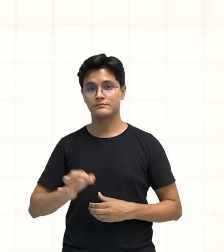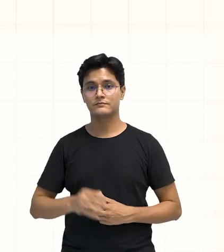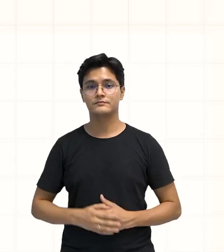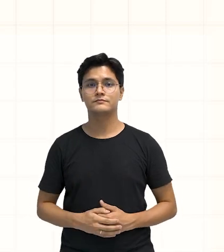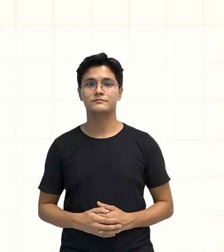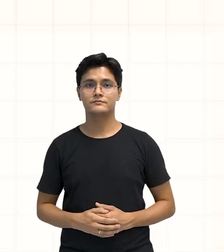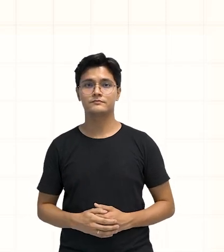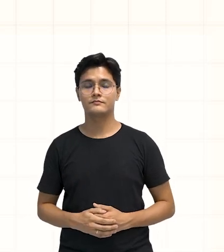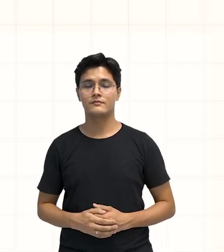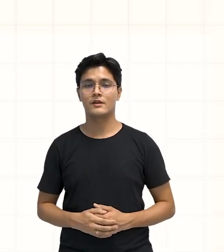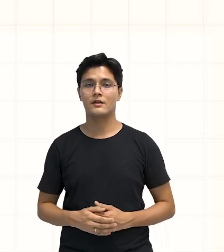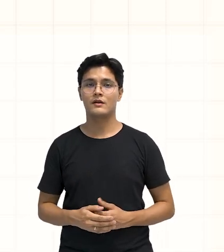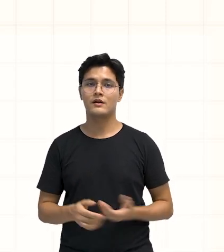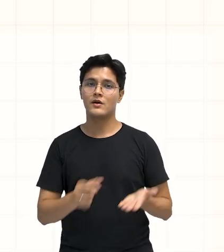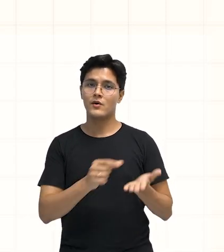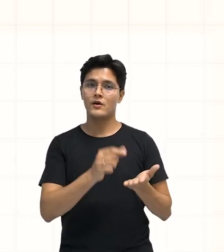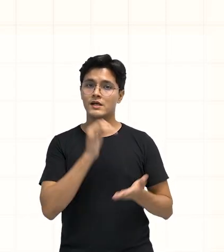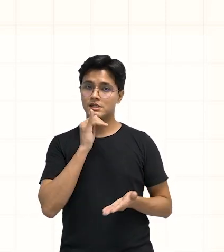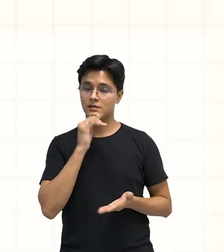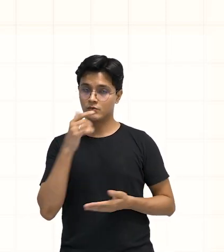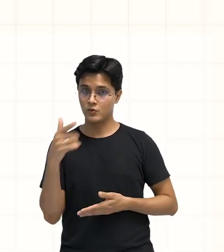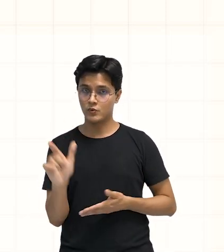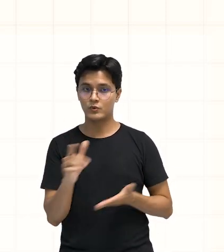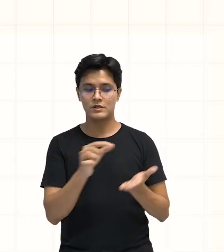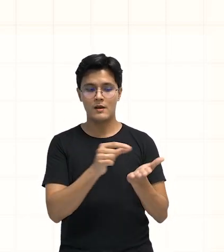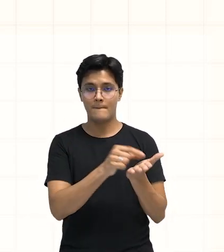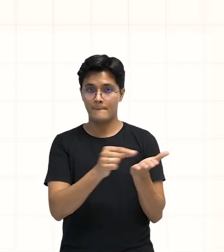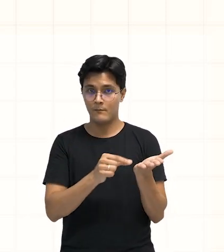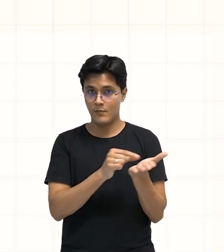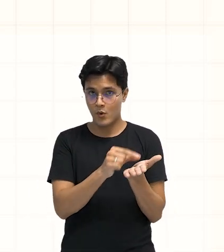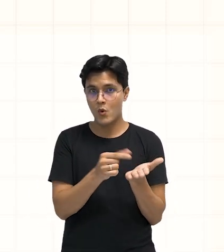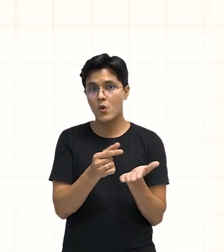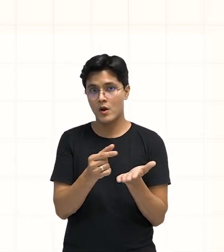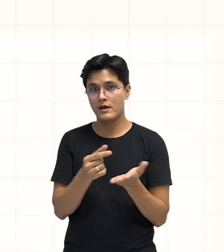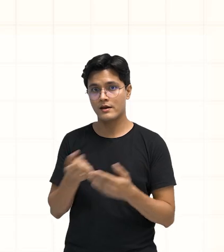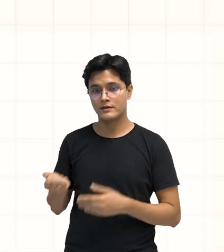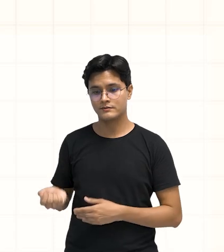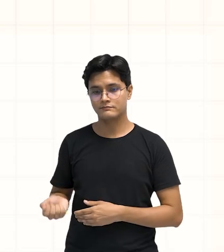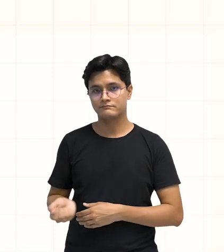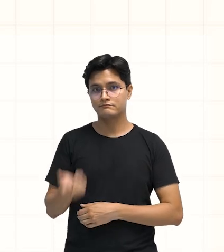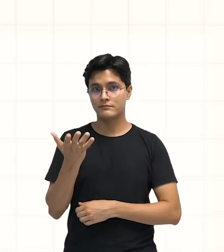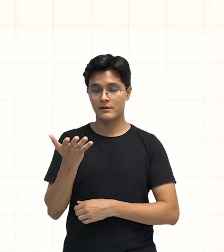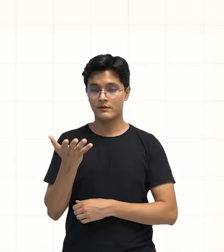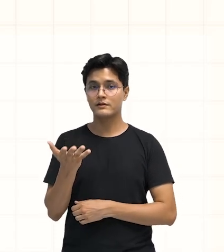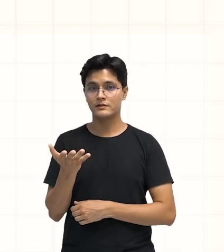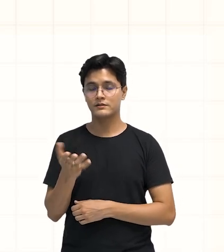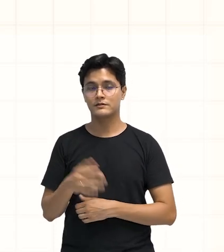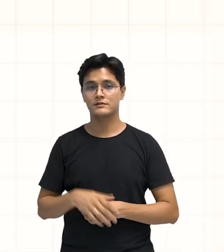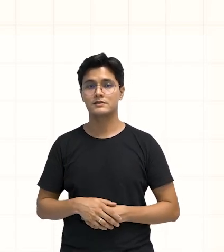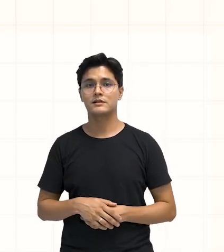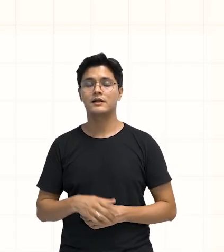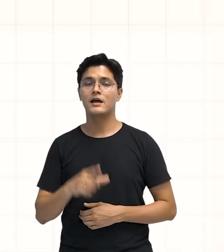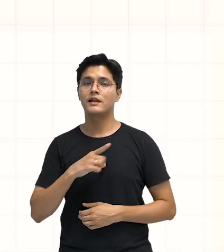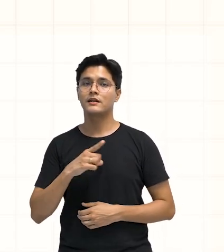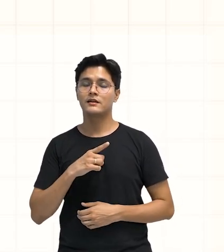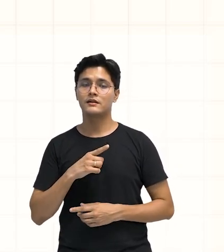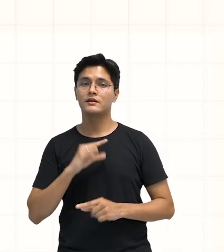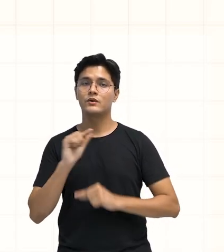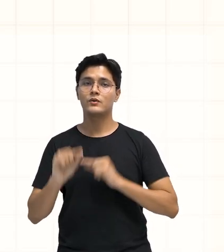No lançamento de uma moeda, o espaço amostral veja, no caso da moeda, como nós só